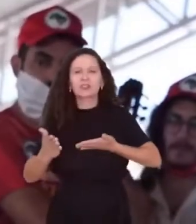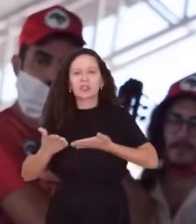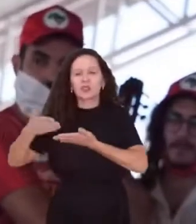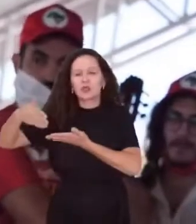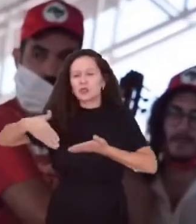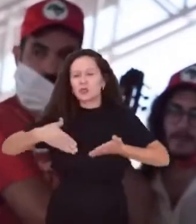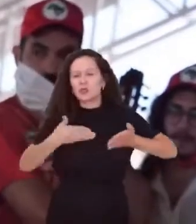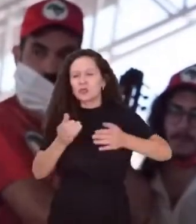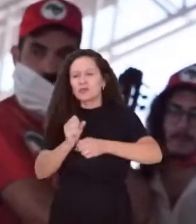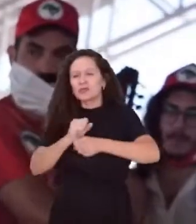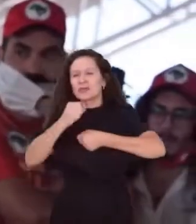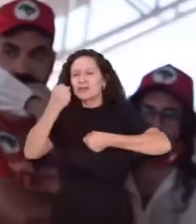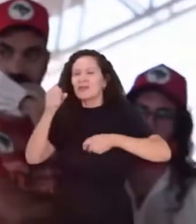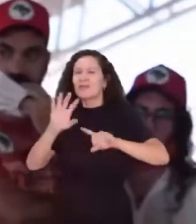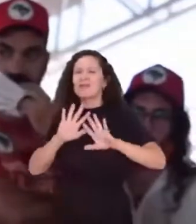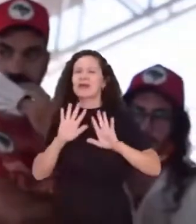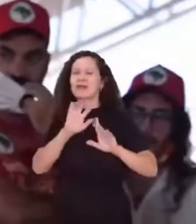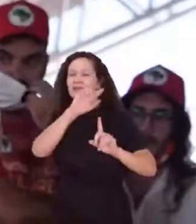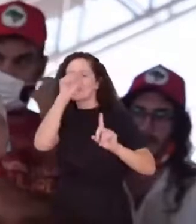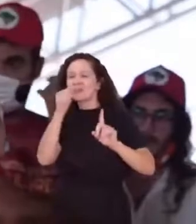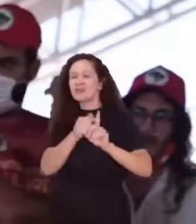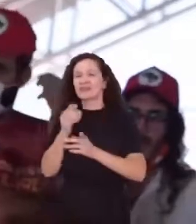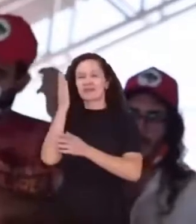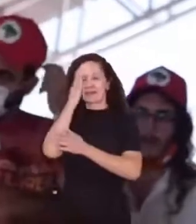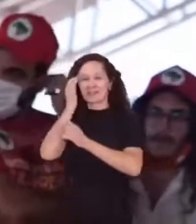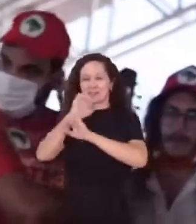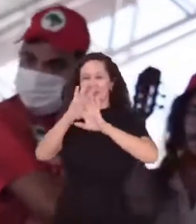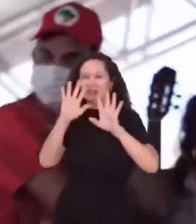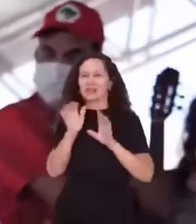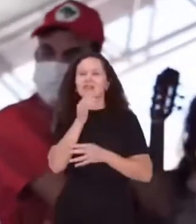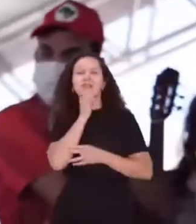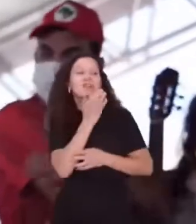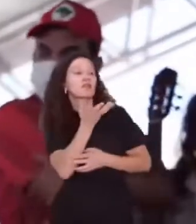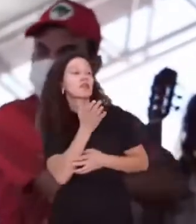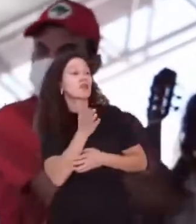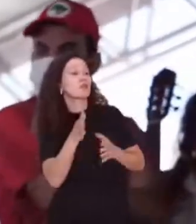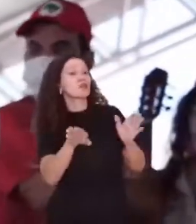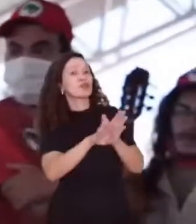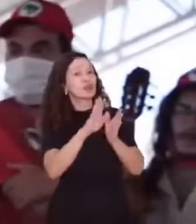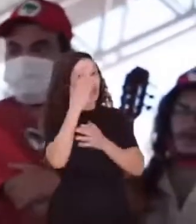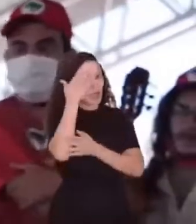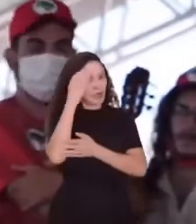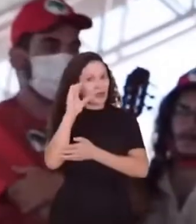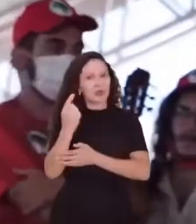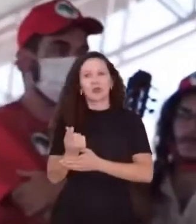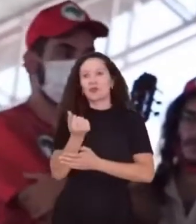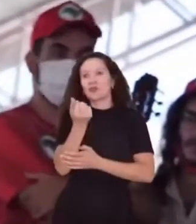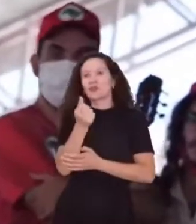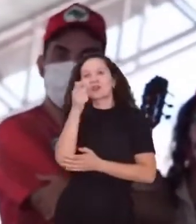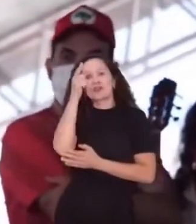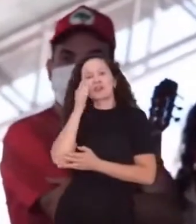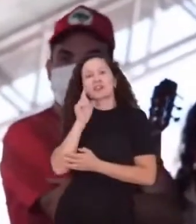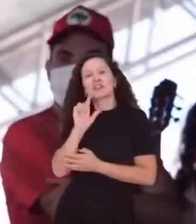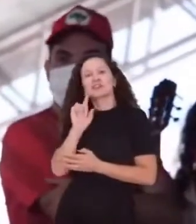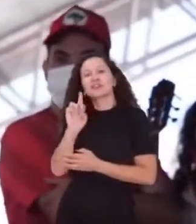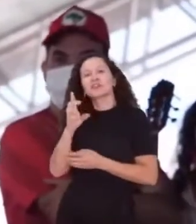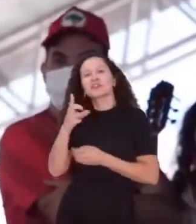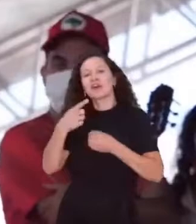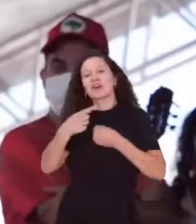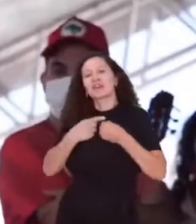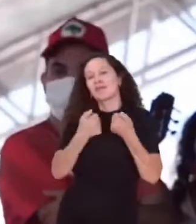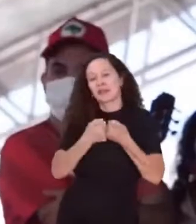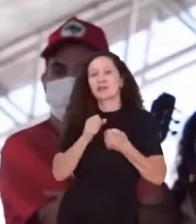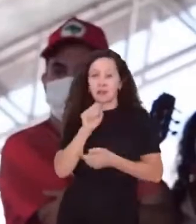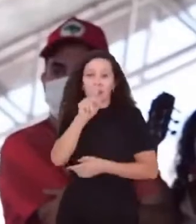vai. Eu quero ir a Curitiba, mas o dinheiro me dá só até Ponta Grossa. Bom, pelo menos até Ponta Grossa. Mas eu sei que é o